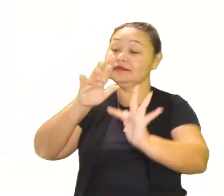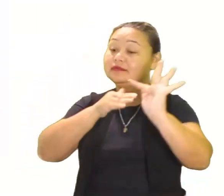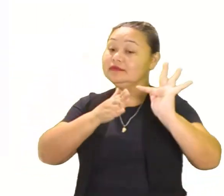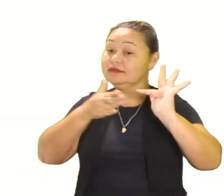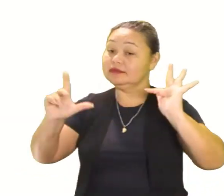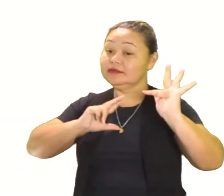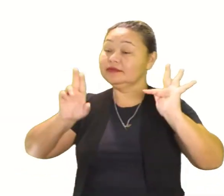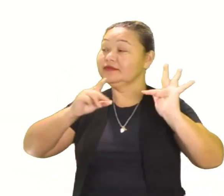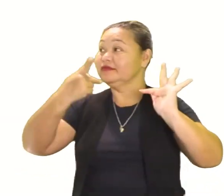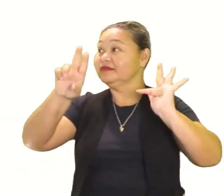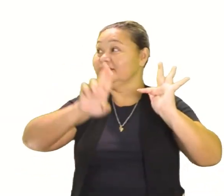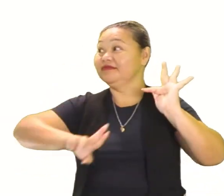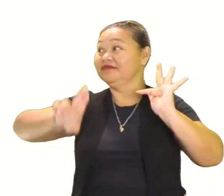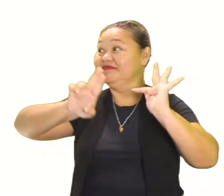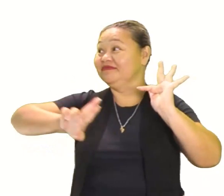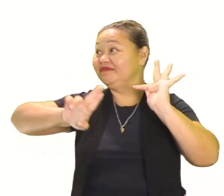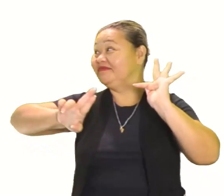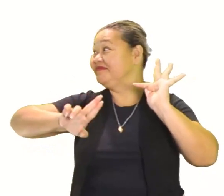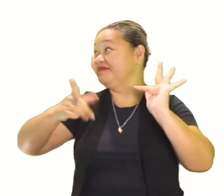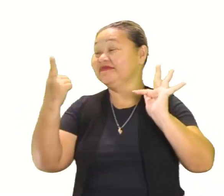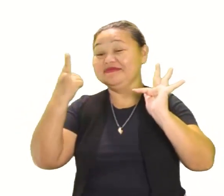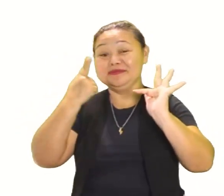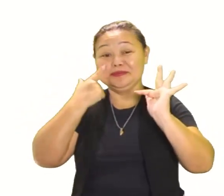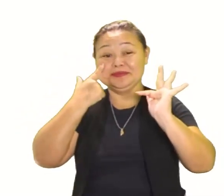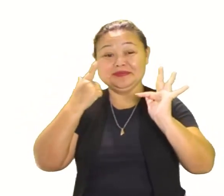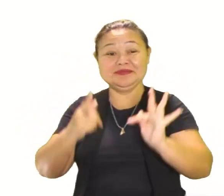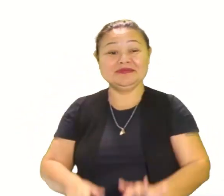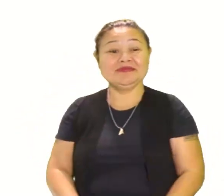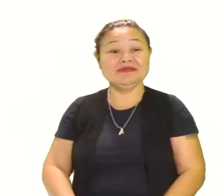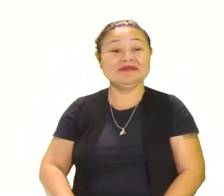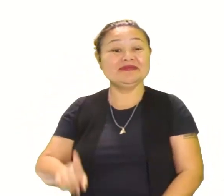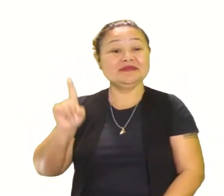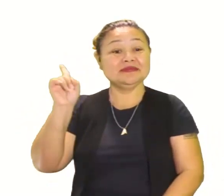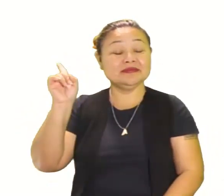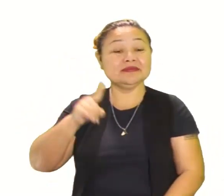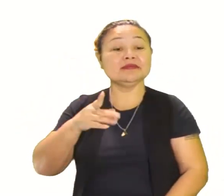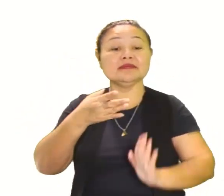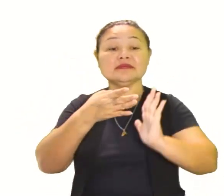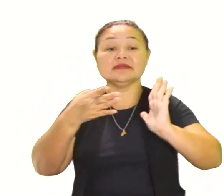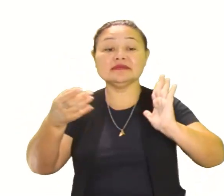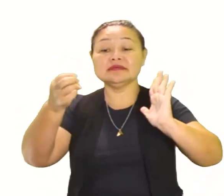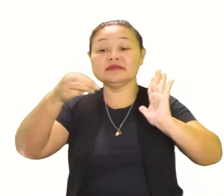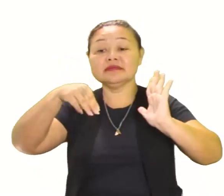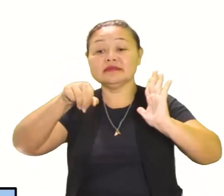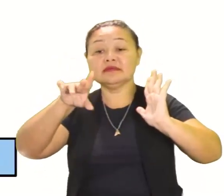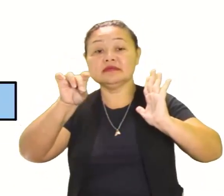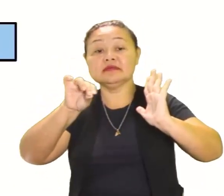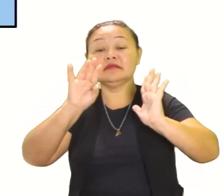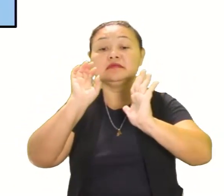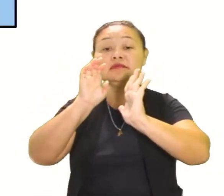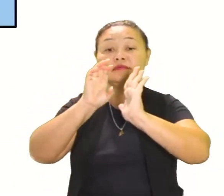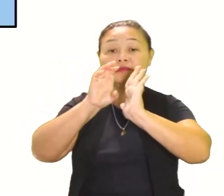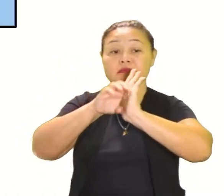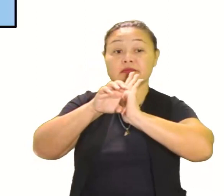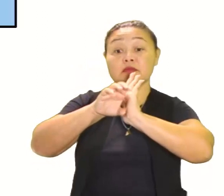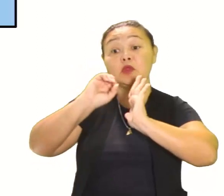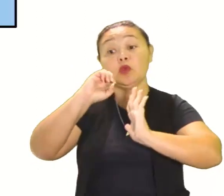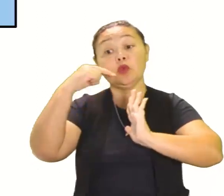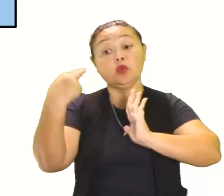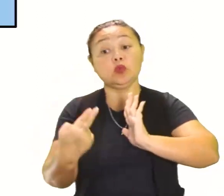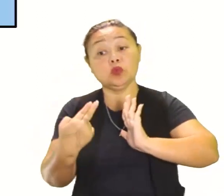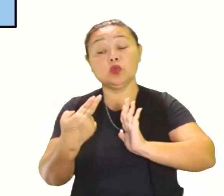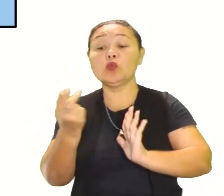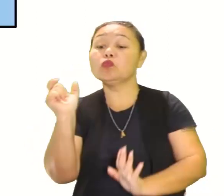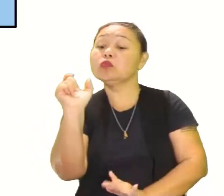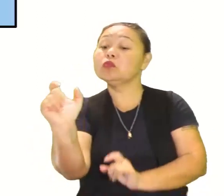suas aplicações, bora ver. Função modular. Começamos com a definição ou